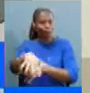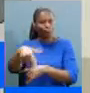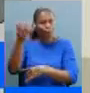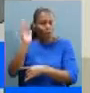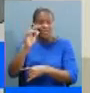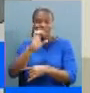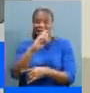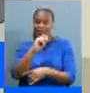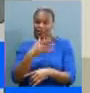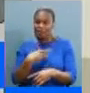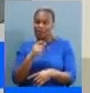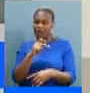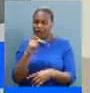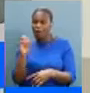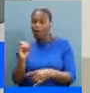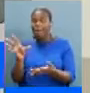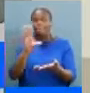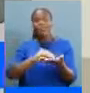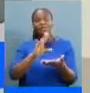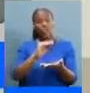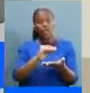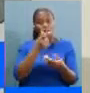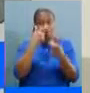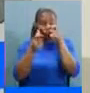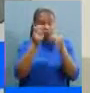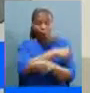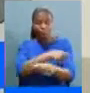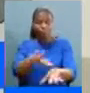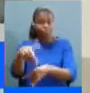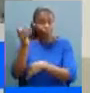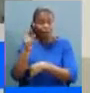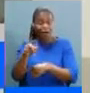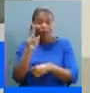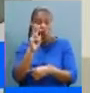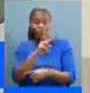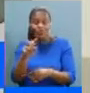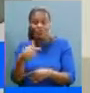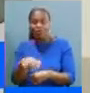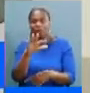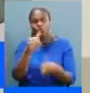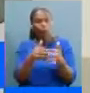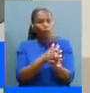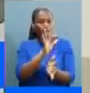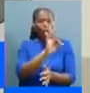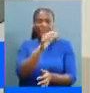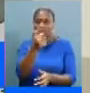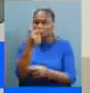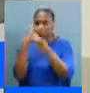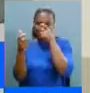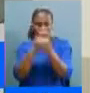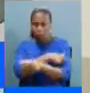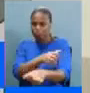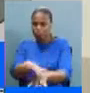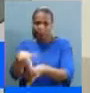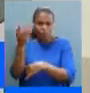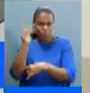mais 10 parlamentares que estavam lá como observadores, ou seja, cerca de 45 deputados não